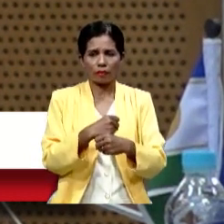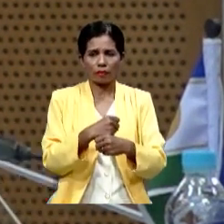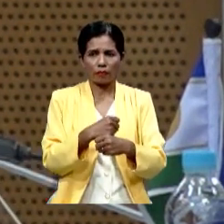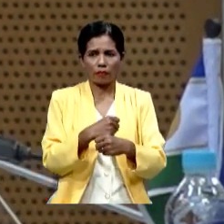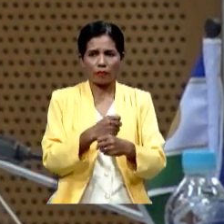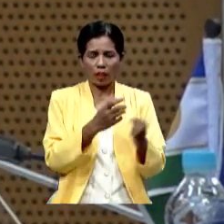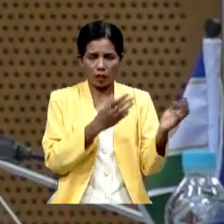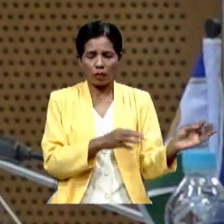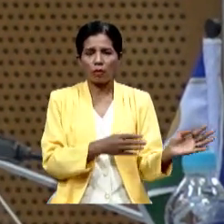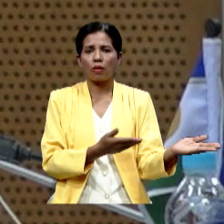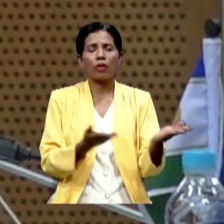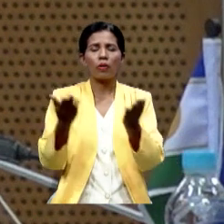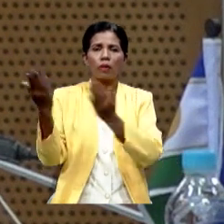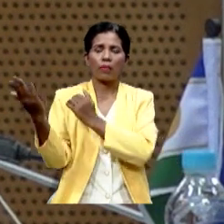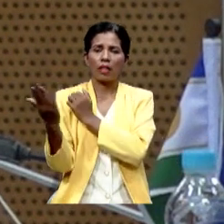refere para ilur.